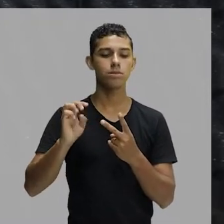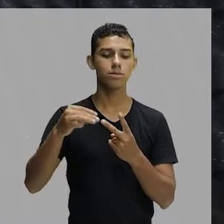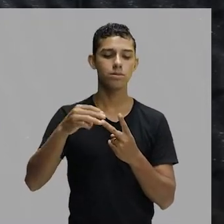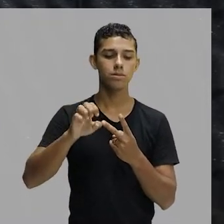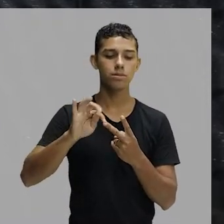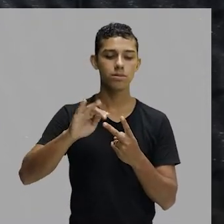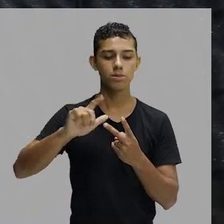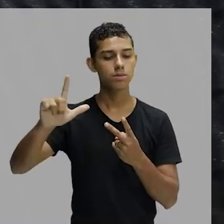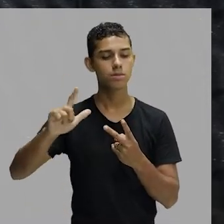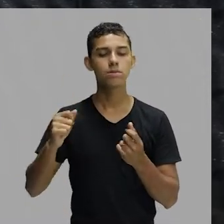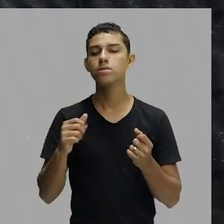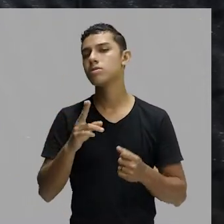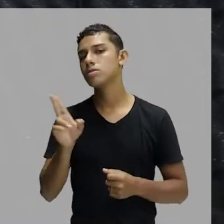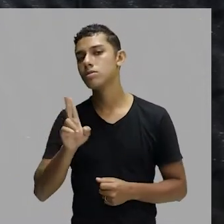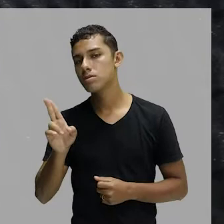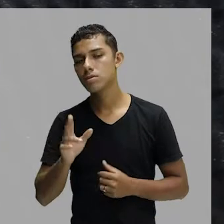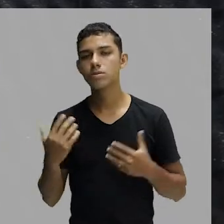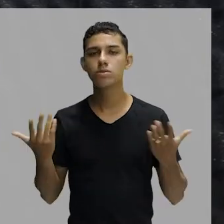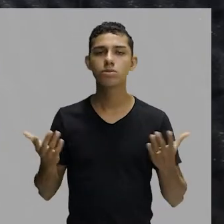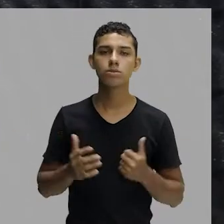vai ficar o nome desse composto?